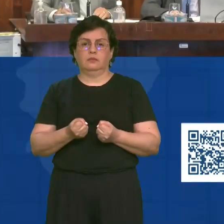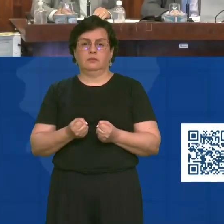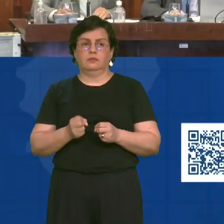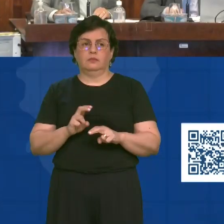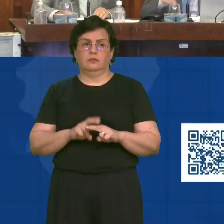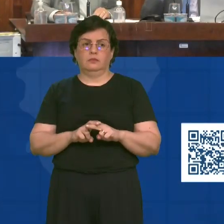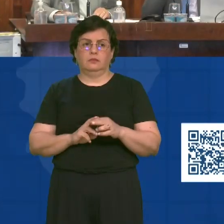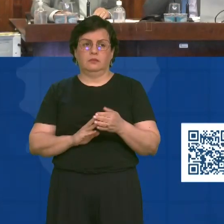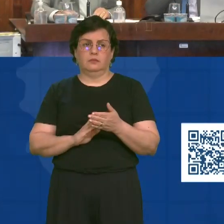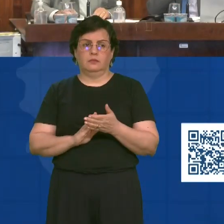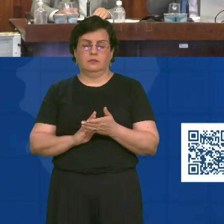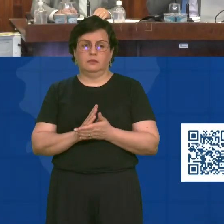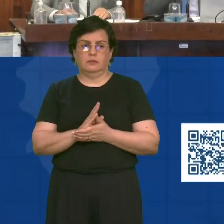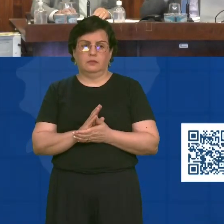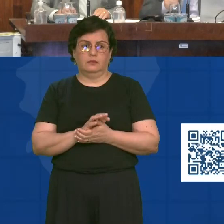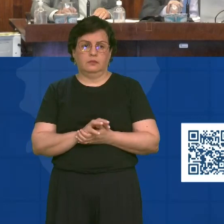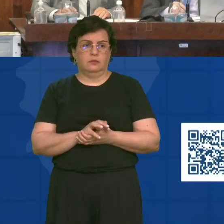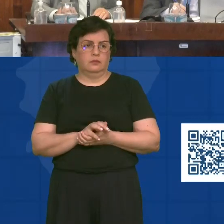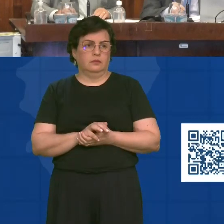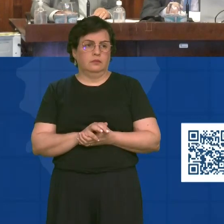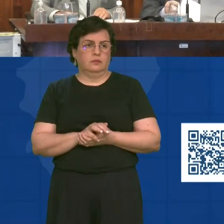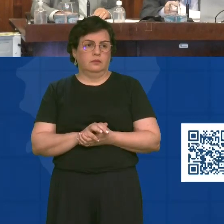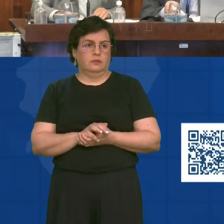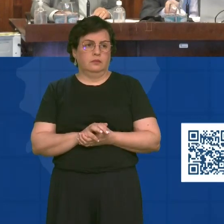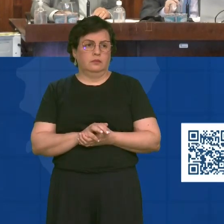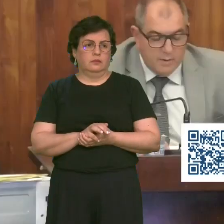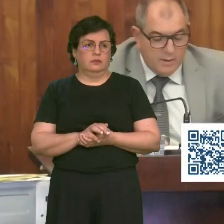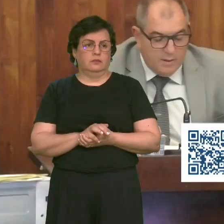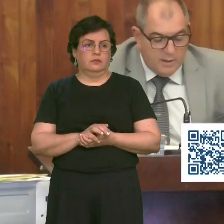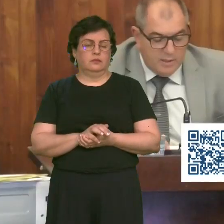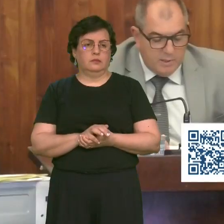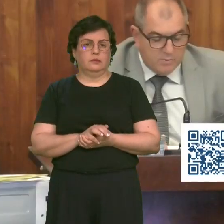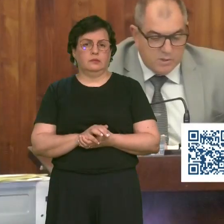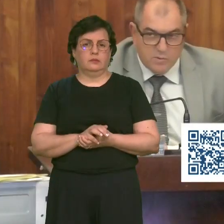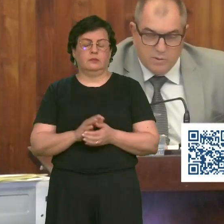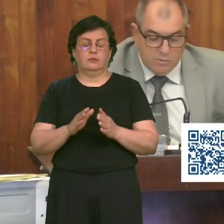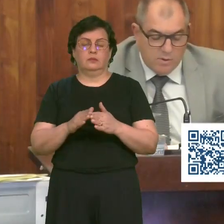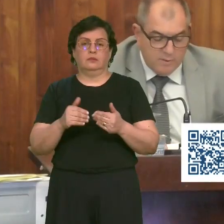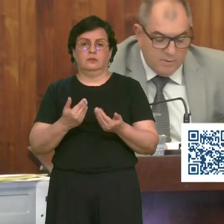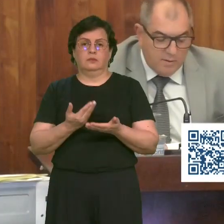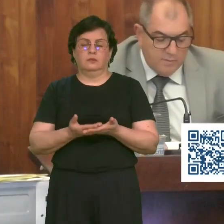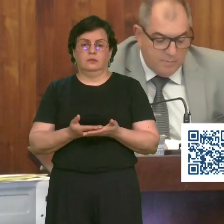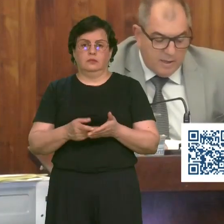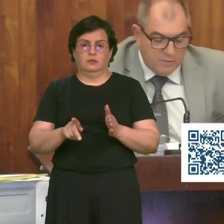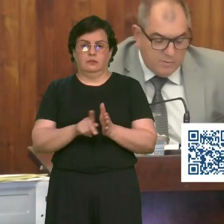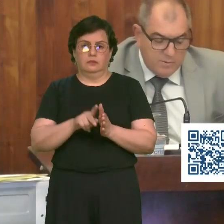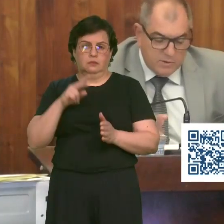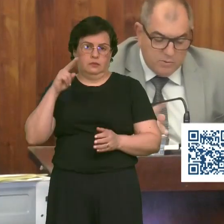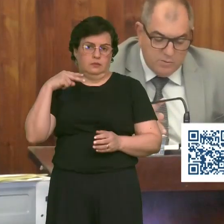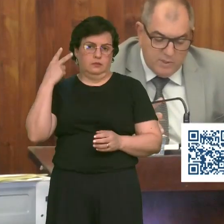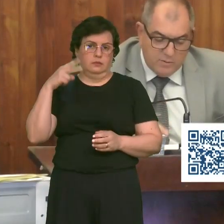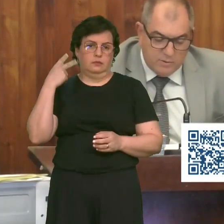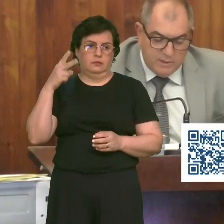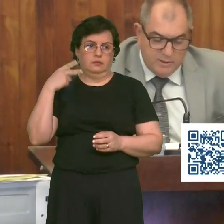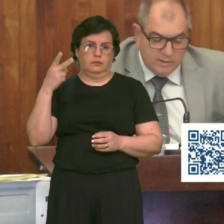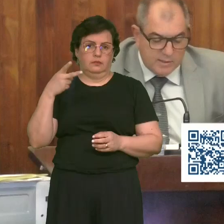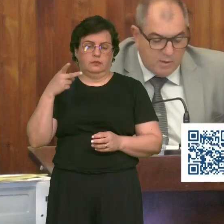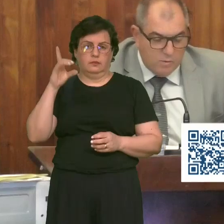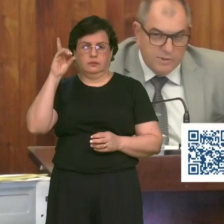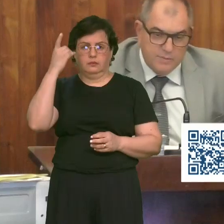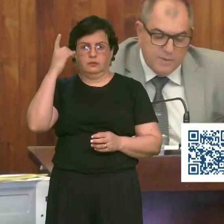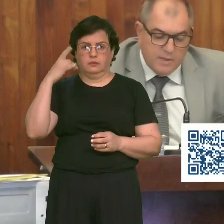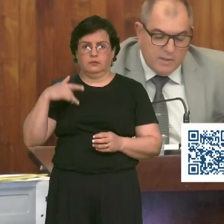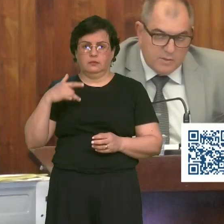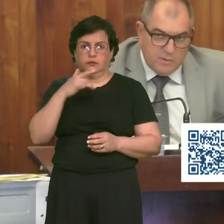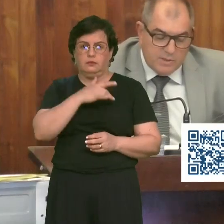requerimento permanece como se encontram requerimento aprovado impedimento 1899/2002 Vereador Danilo